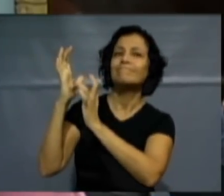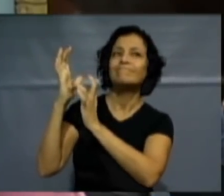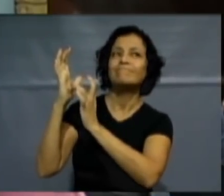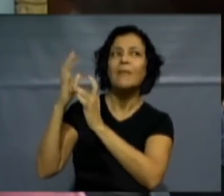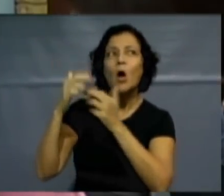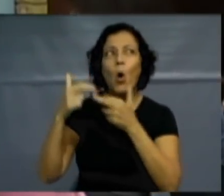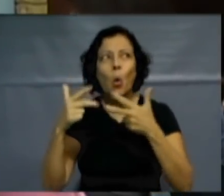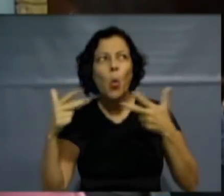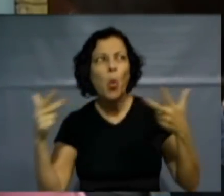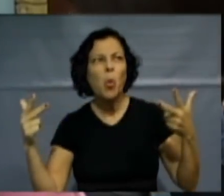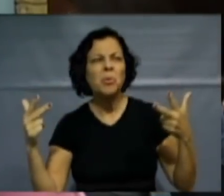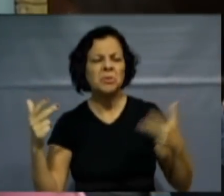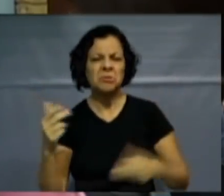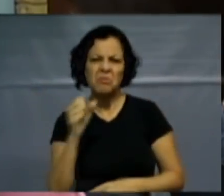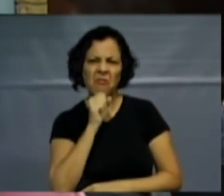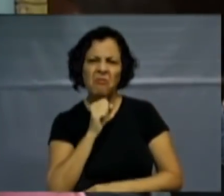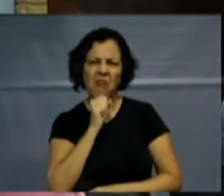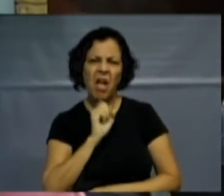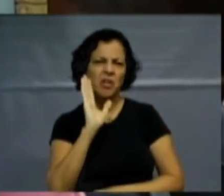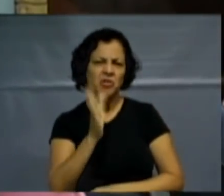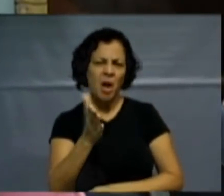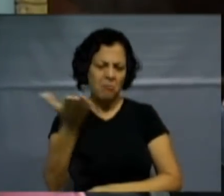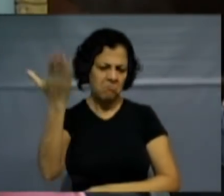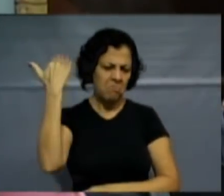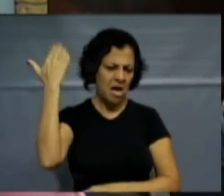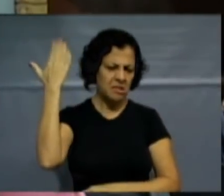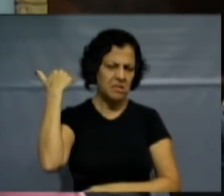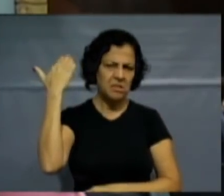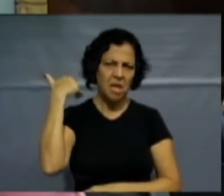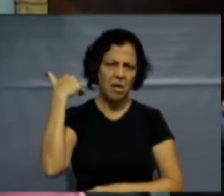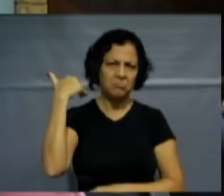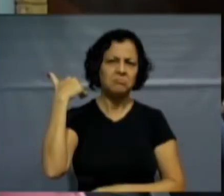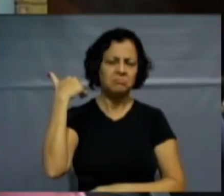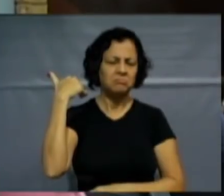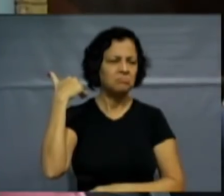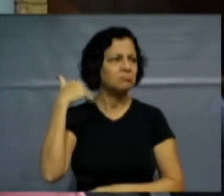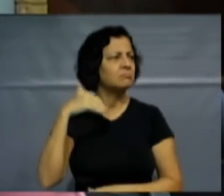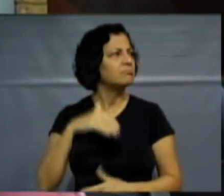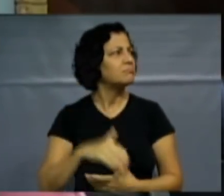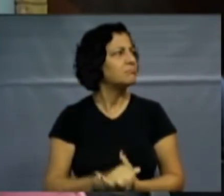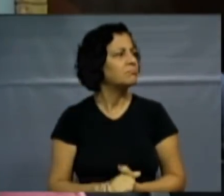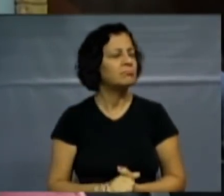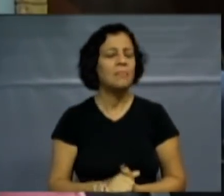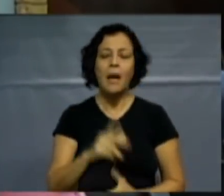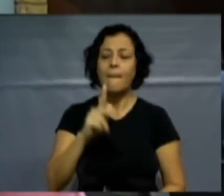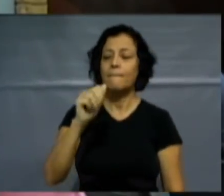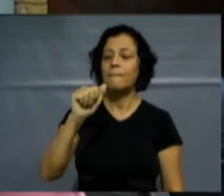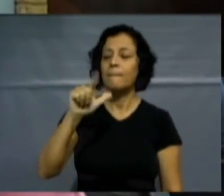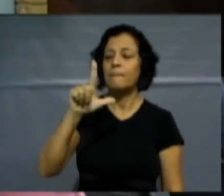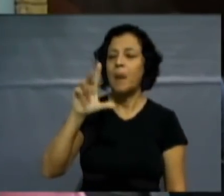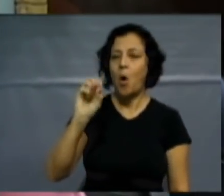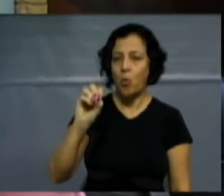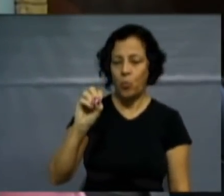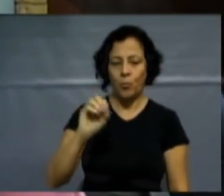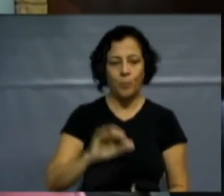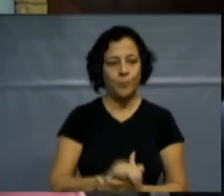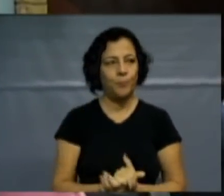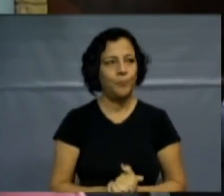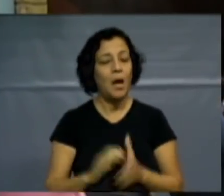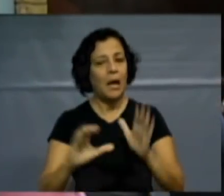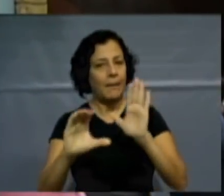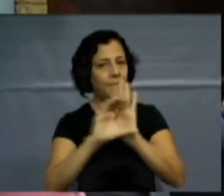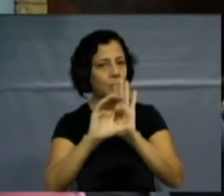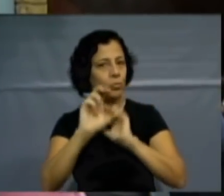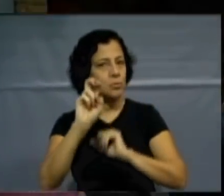velhas já passaram. Eis que tudo se fez novo. Paulo, 2 Coríntios, capítulo